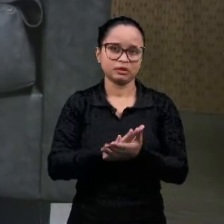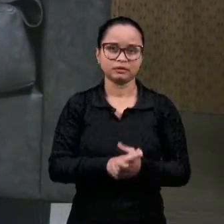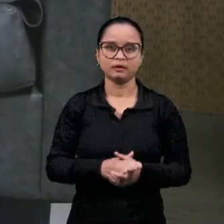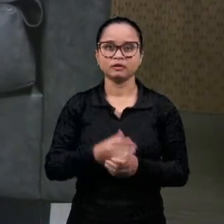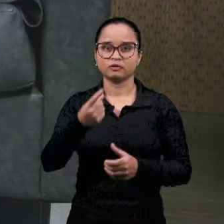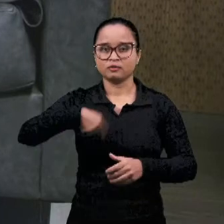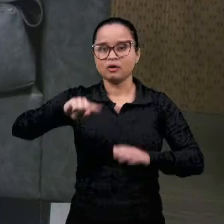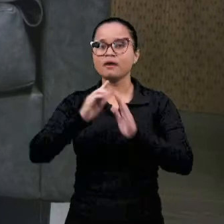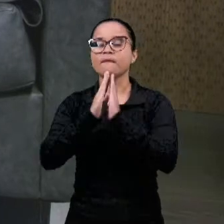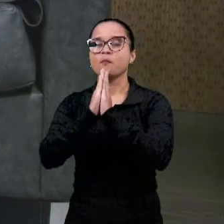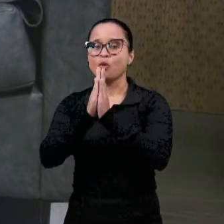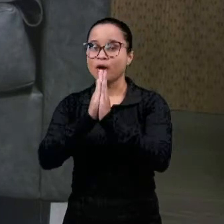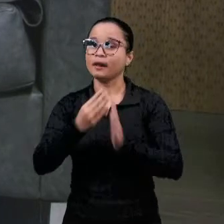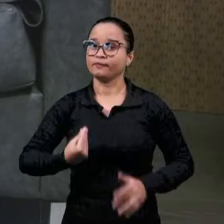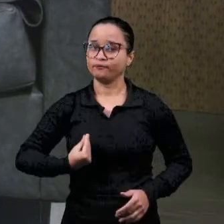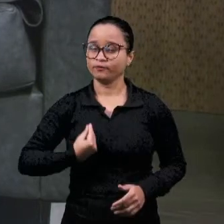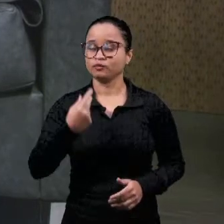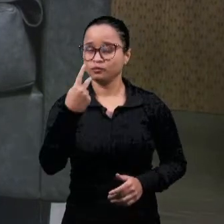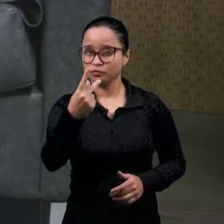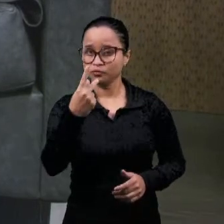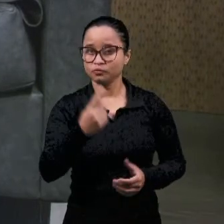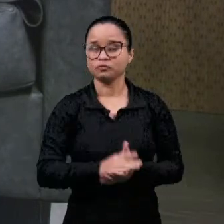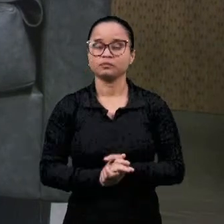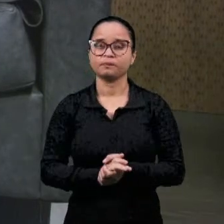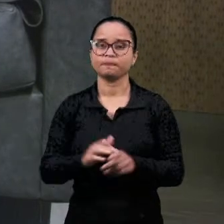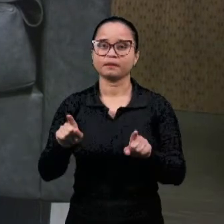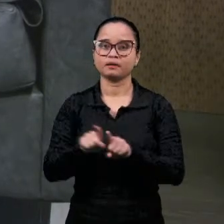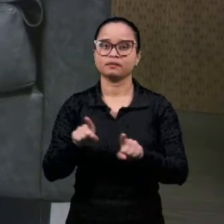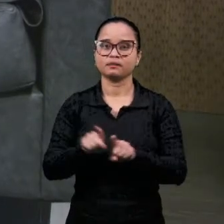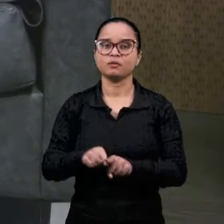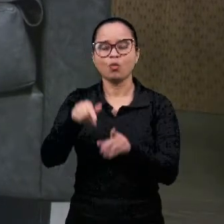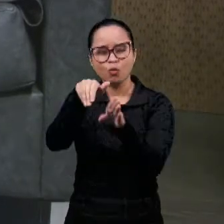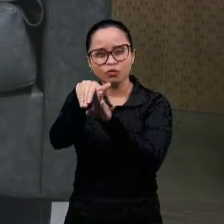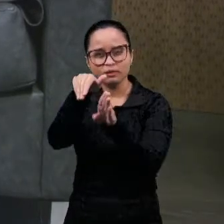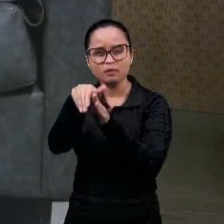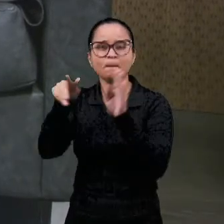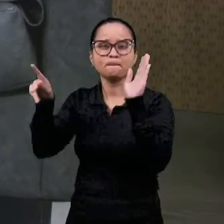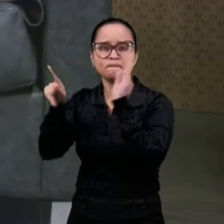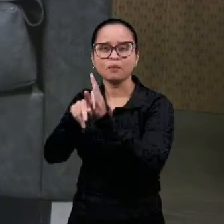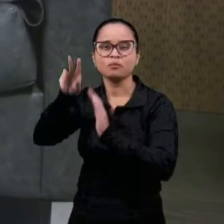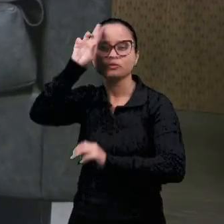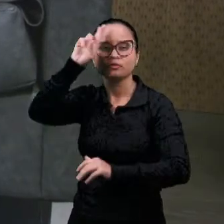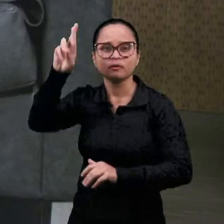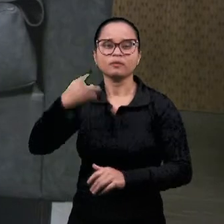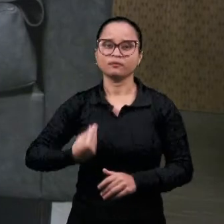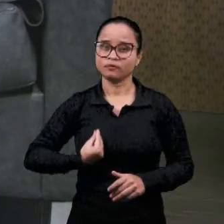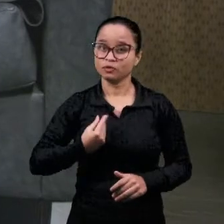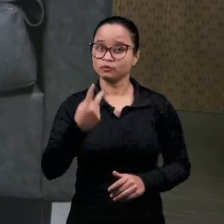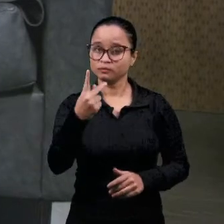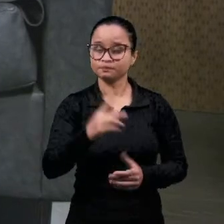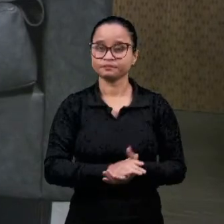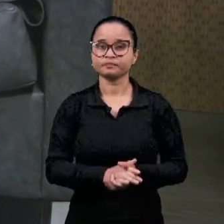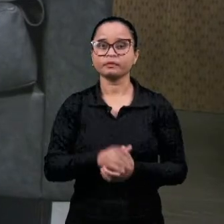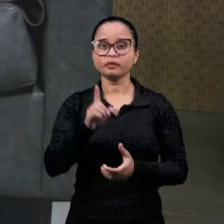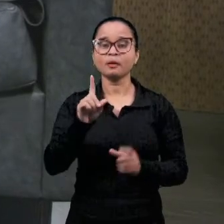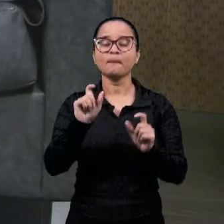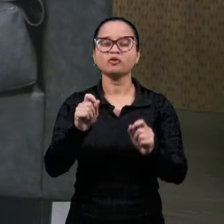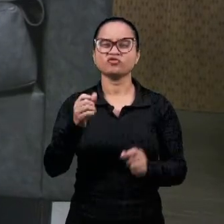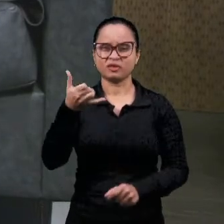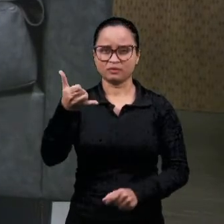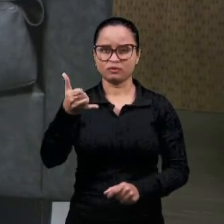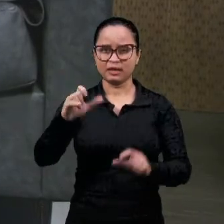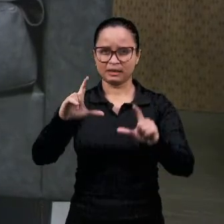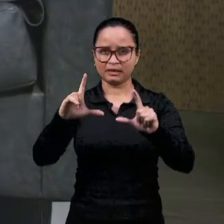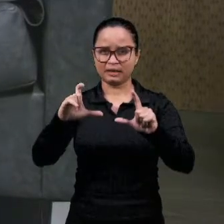por você, vamos trazer uma palavra da parte do Senhor para você. Você pode ligar, pode apontar a câmera do seu celular para esse QR Code que está aparecendo